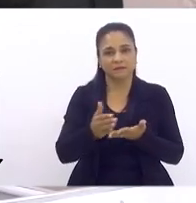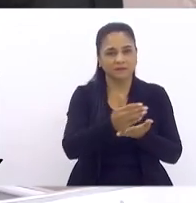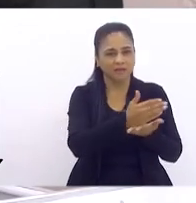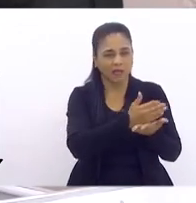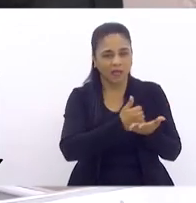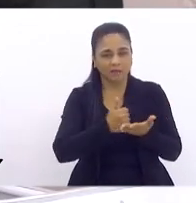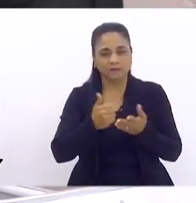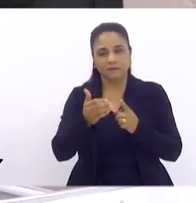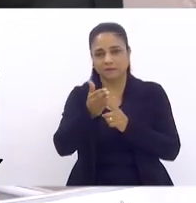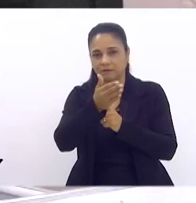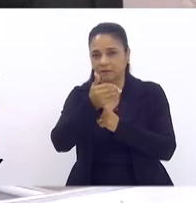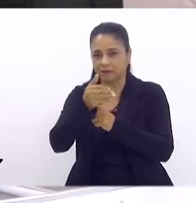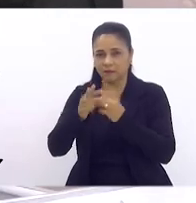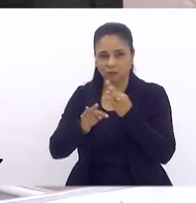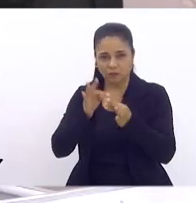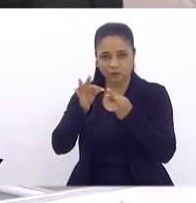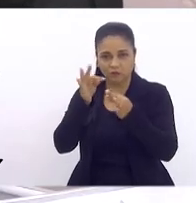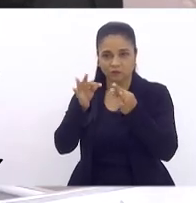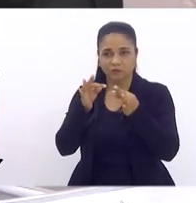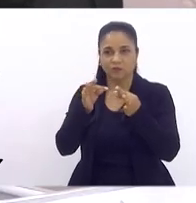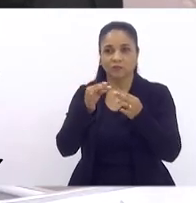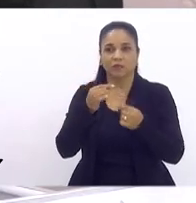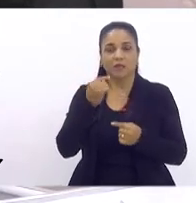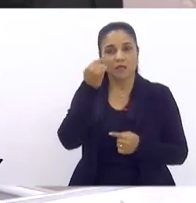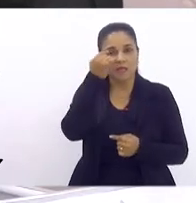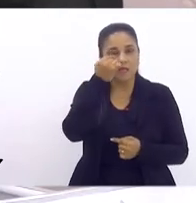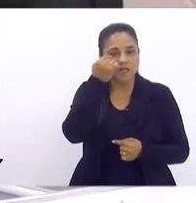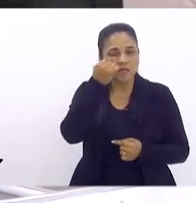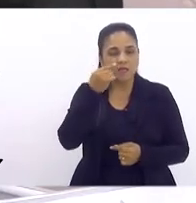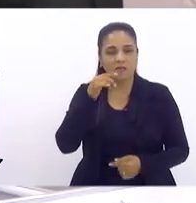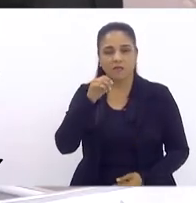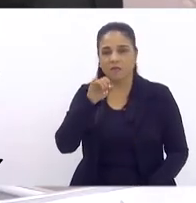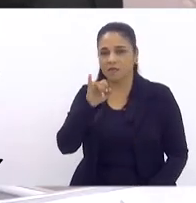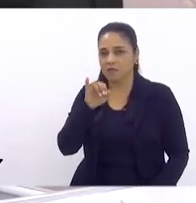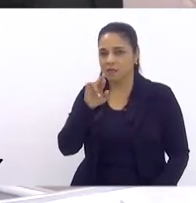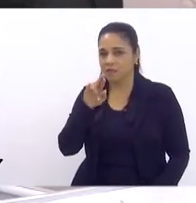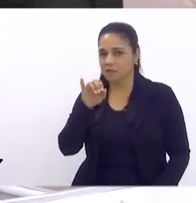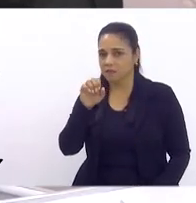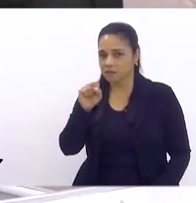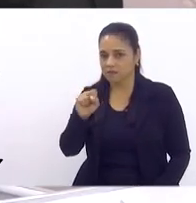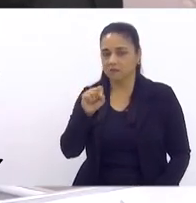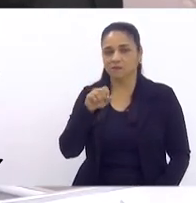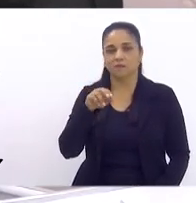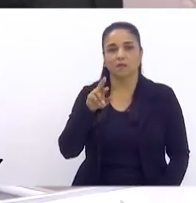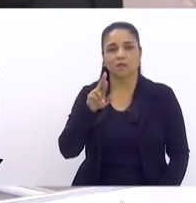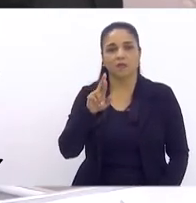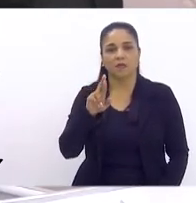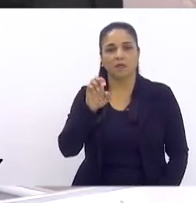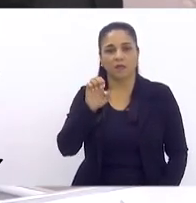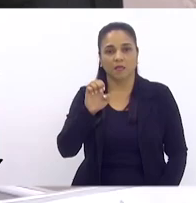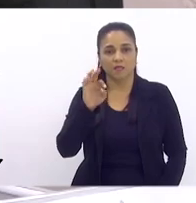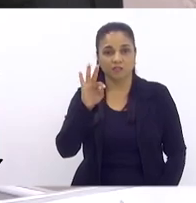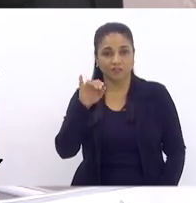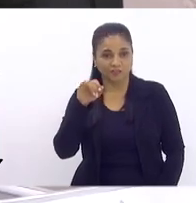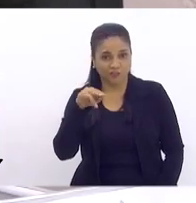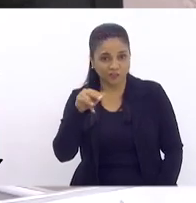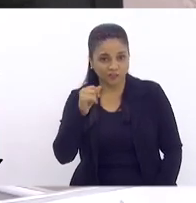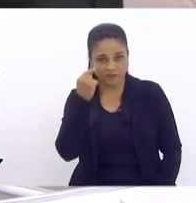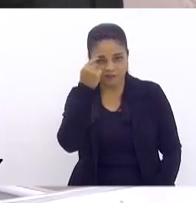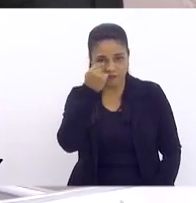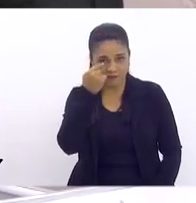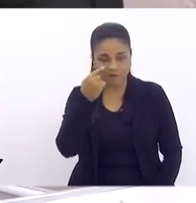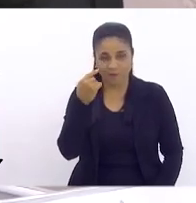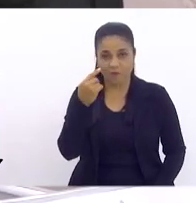a tecnologia Vem nos ajudar na produção Argentina tudo isso envolve o consentimento das pessoas envolve o